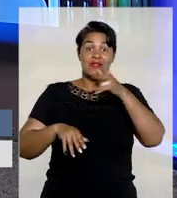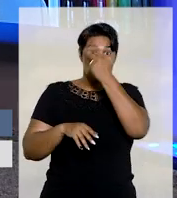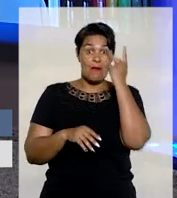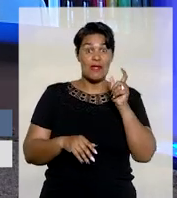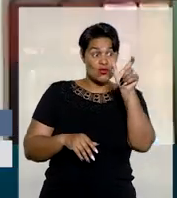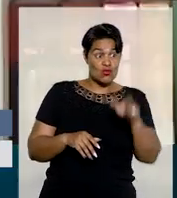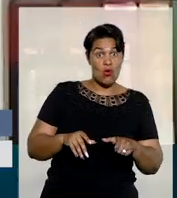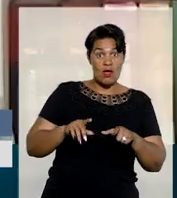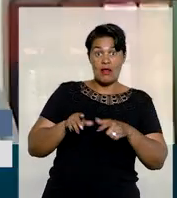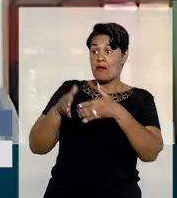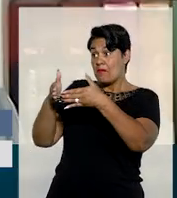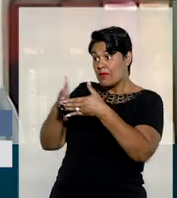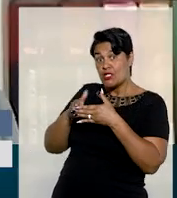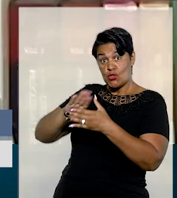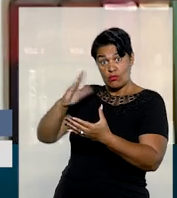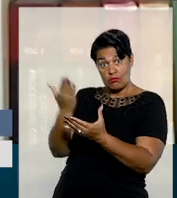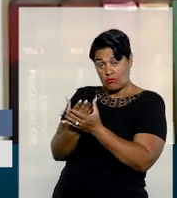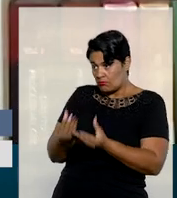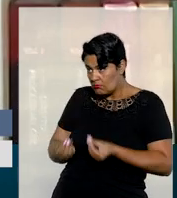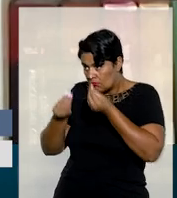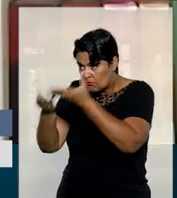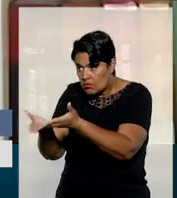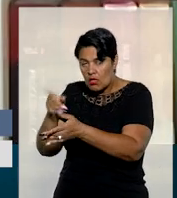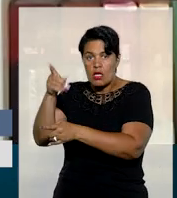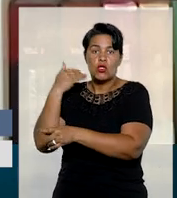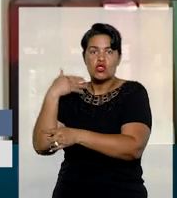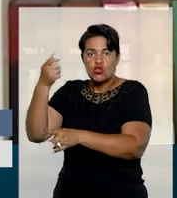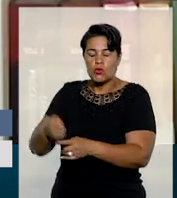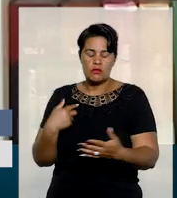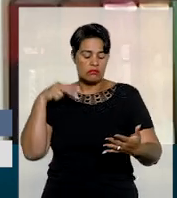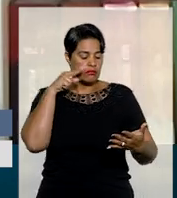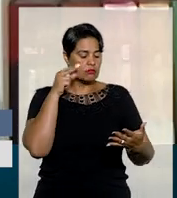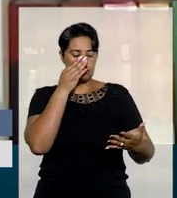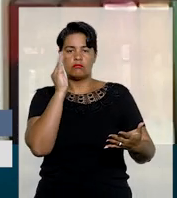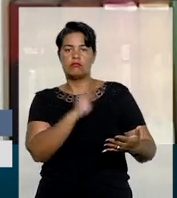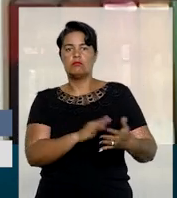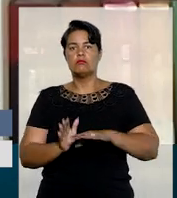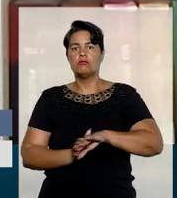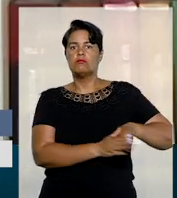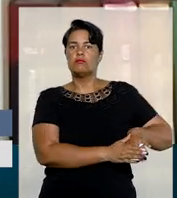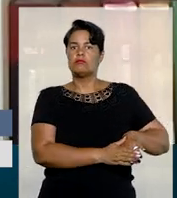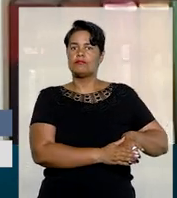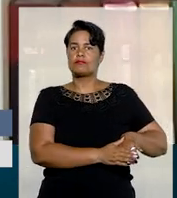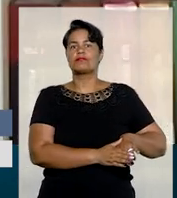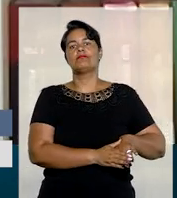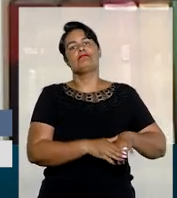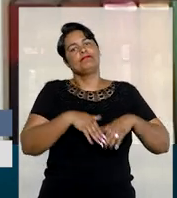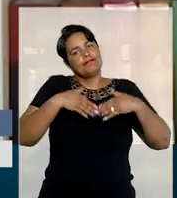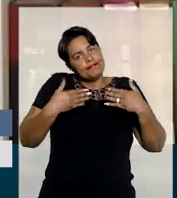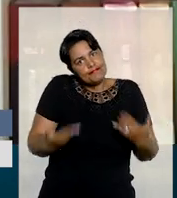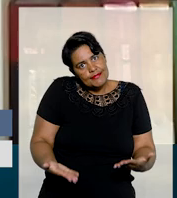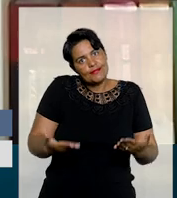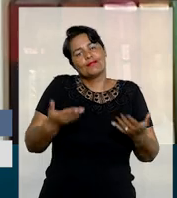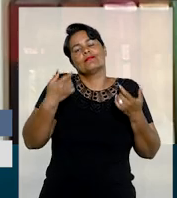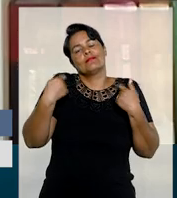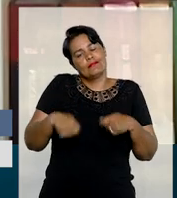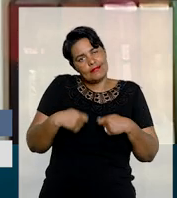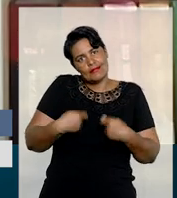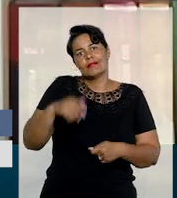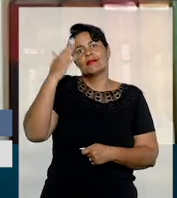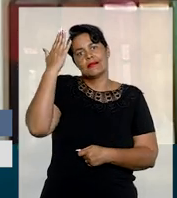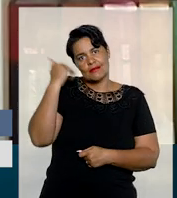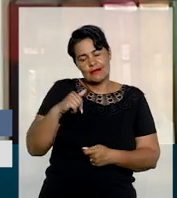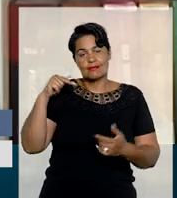tenha levado e o juiz não tenha enfrentado. E aí eu incluo nesse contexto e no conceito de